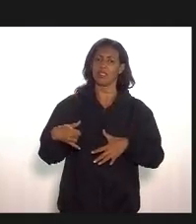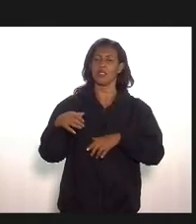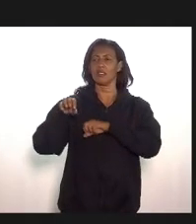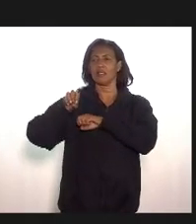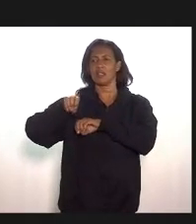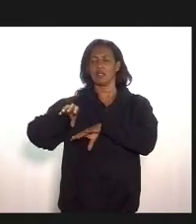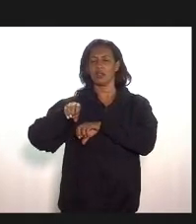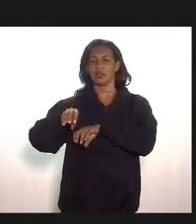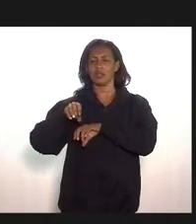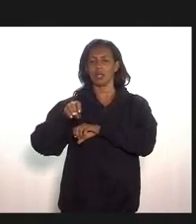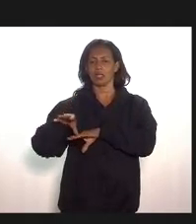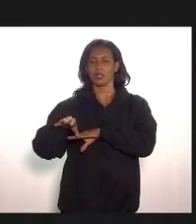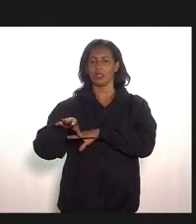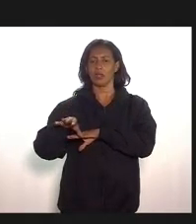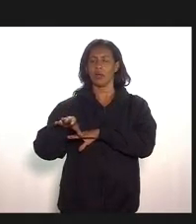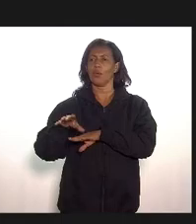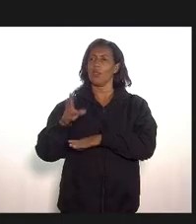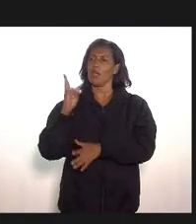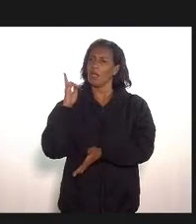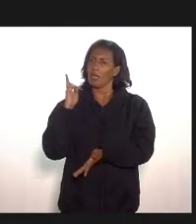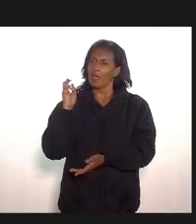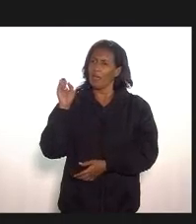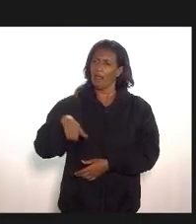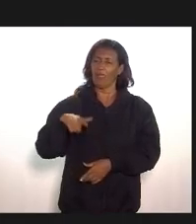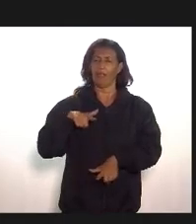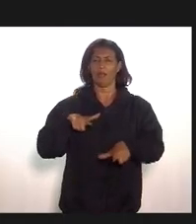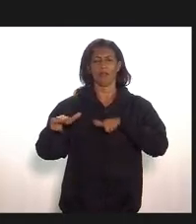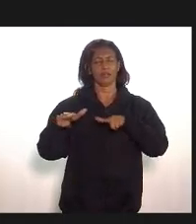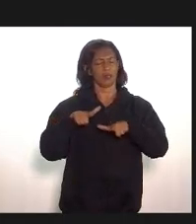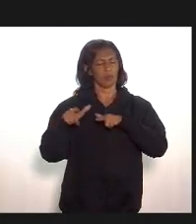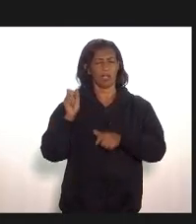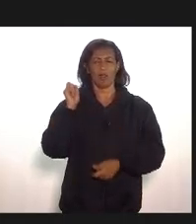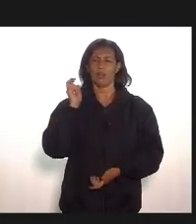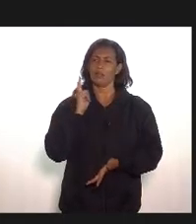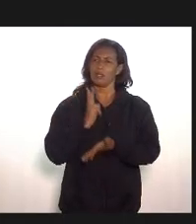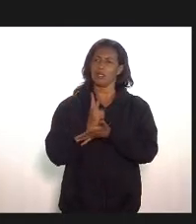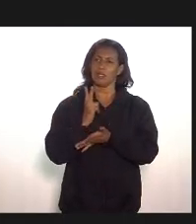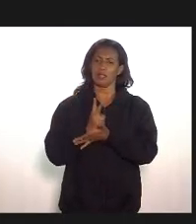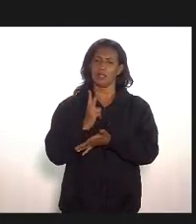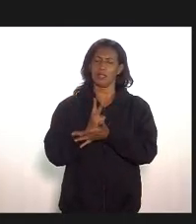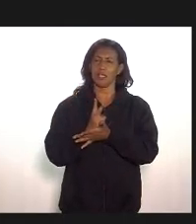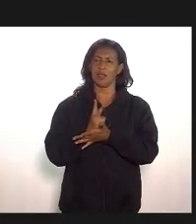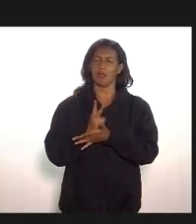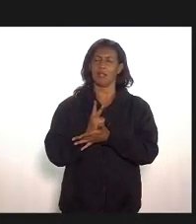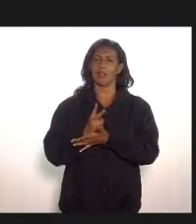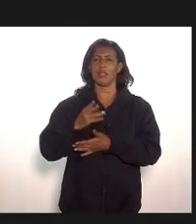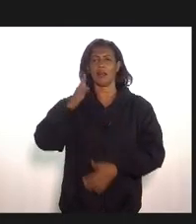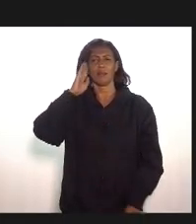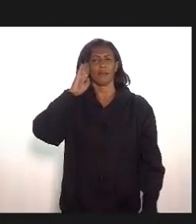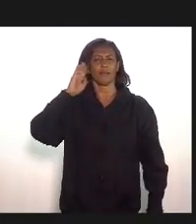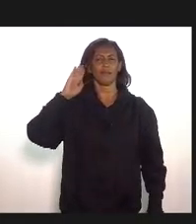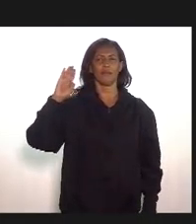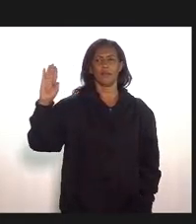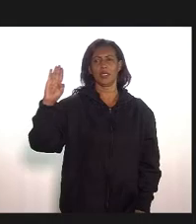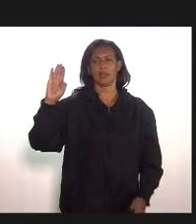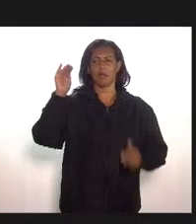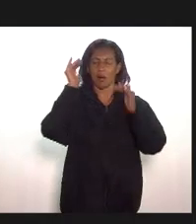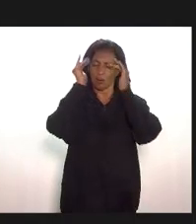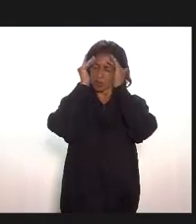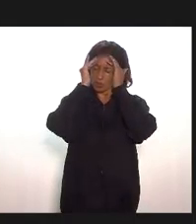é serviço e sempre será, em qualquer situação, fundamental. Espero que tenha respeitado o